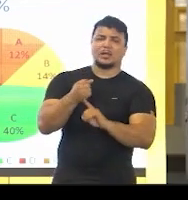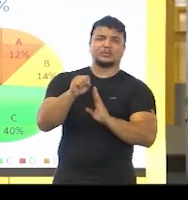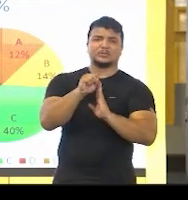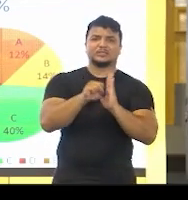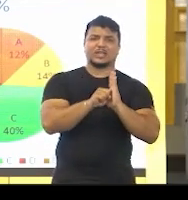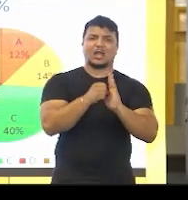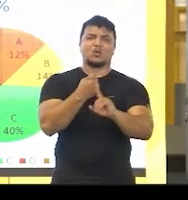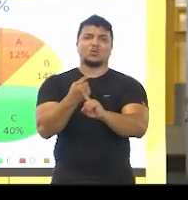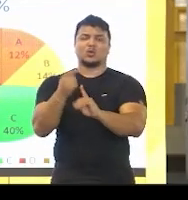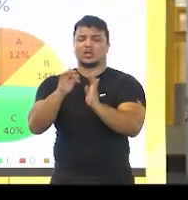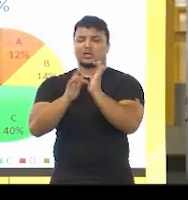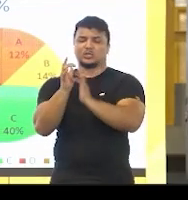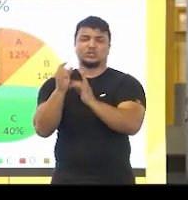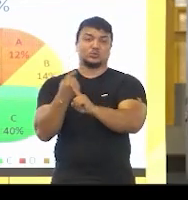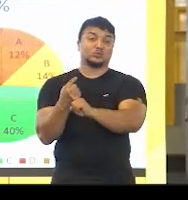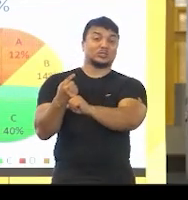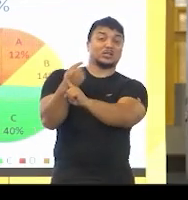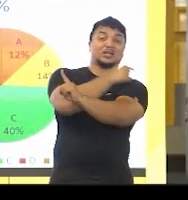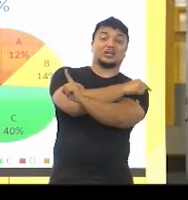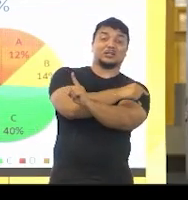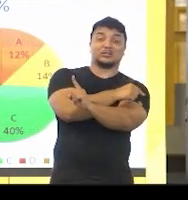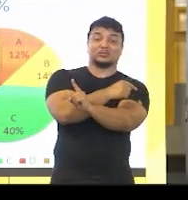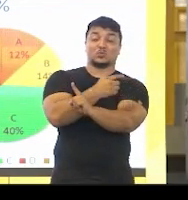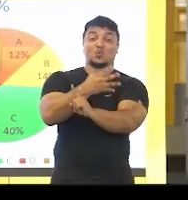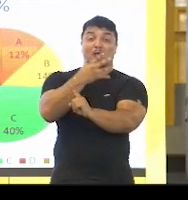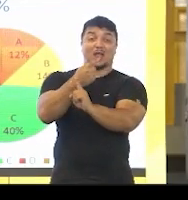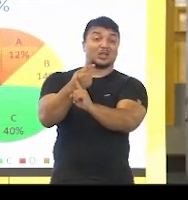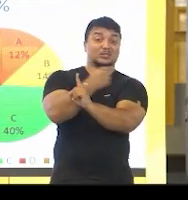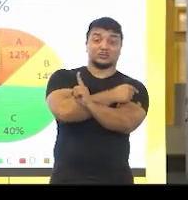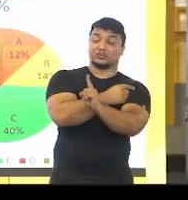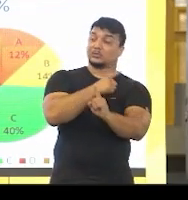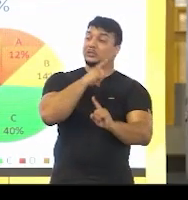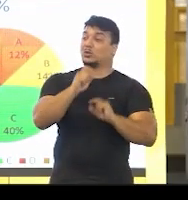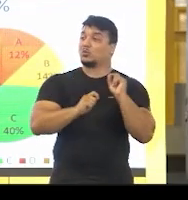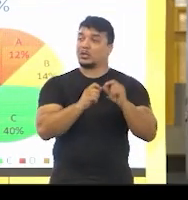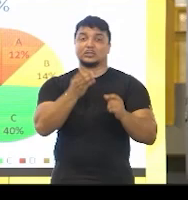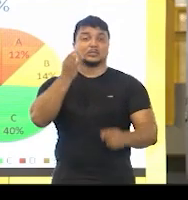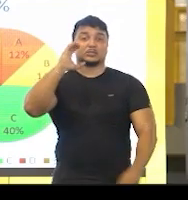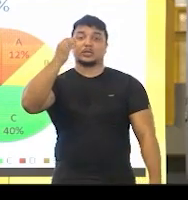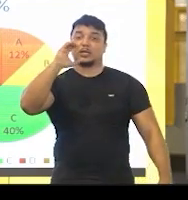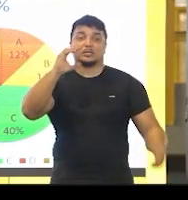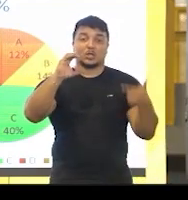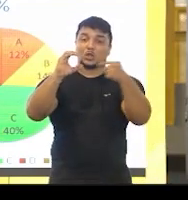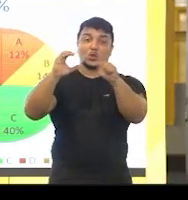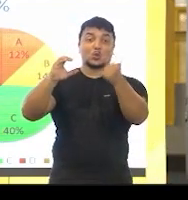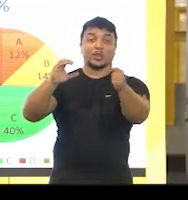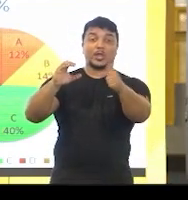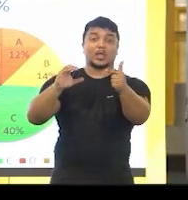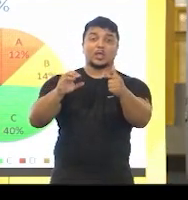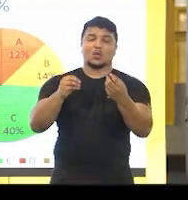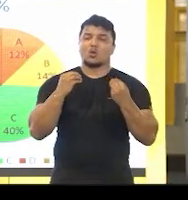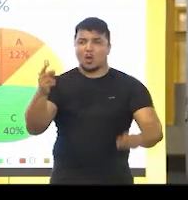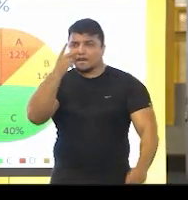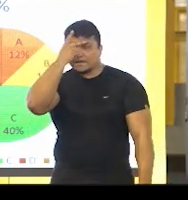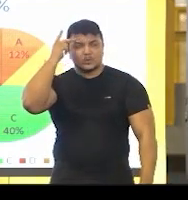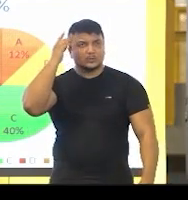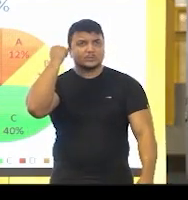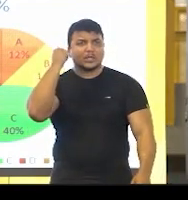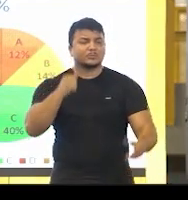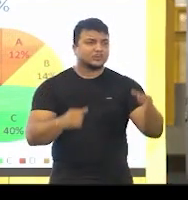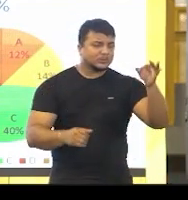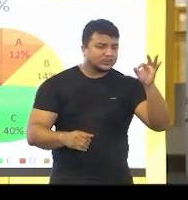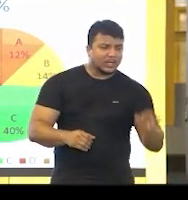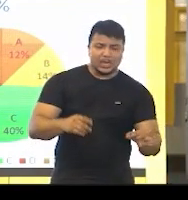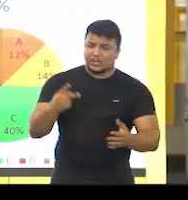de Cristo, não tem o que, meu povo? Naquela época não tem ciência. Então como é que as pessoas sabiam quem é que